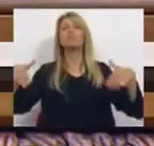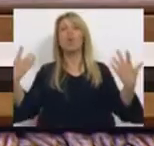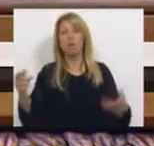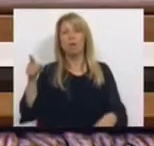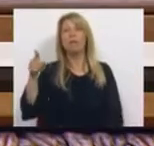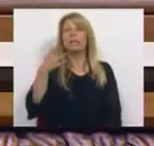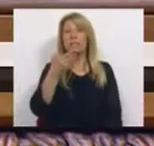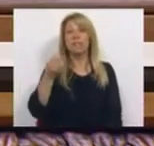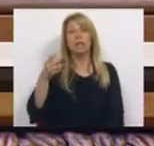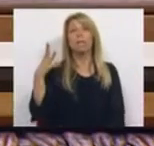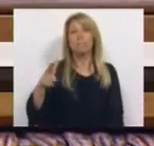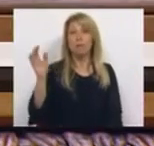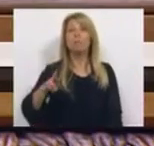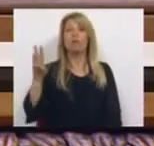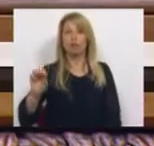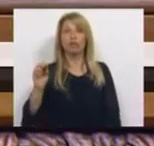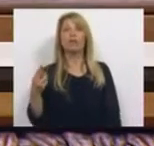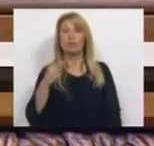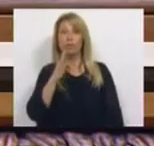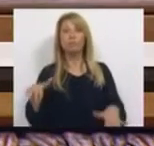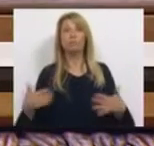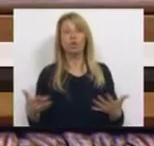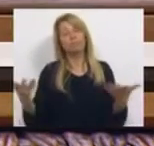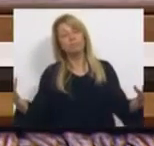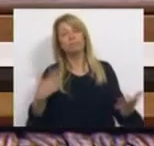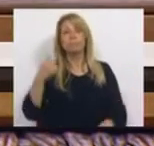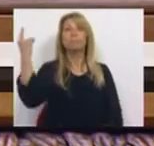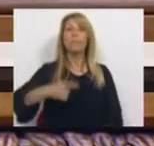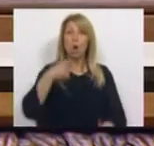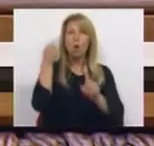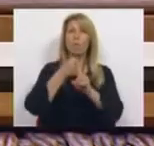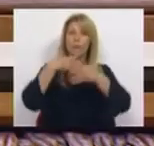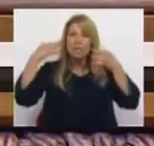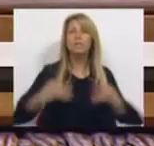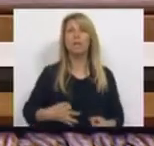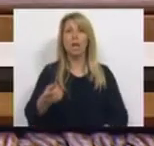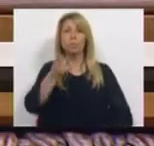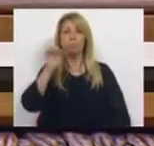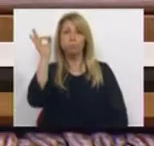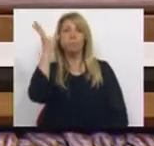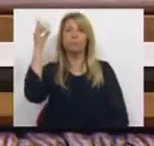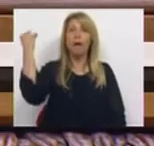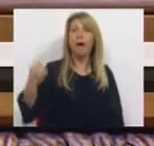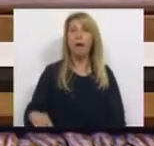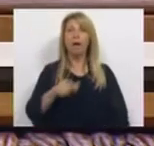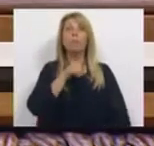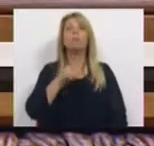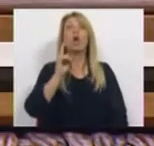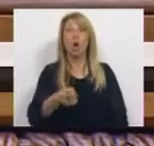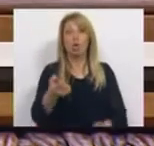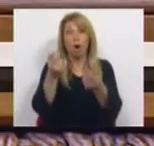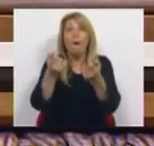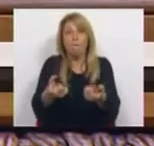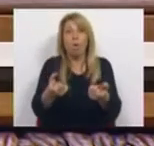70 mil milhões de euros. Impõe-se, portanto, um combate sério a esta batota que permite que uns poucos vivam